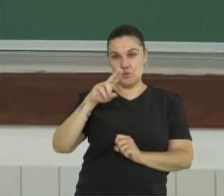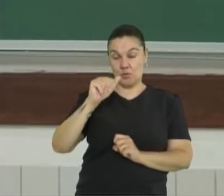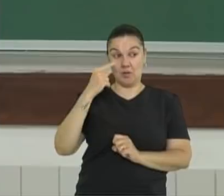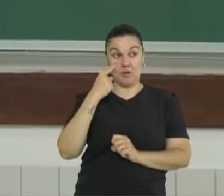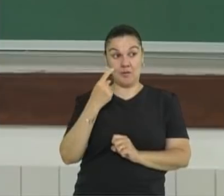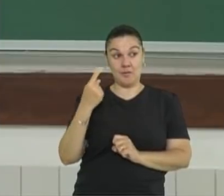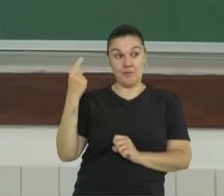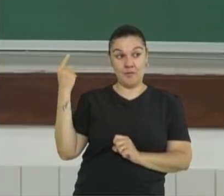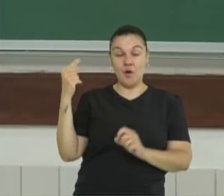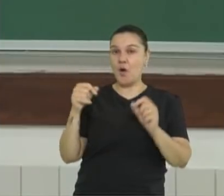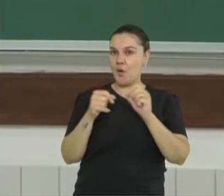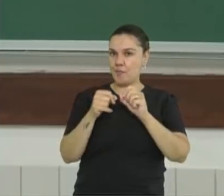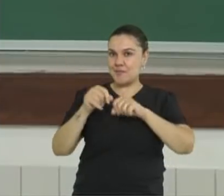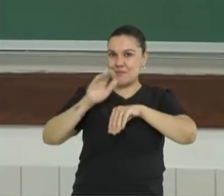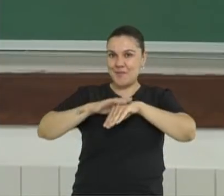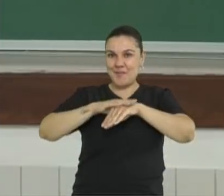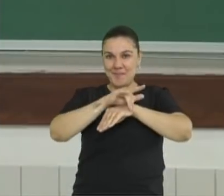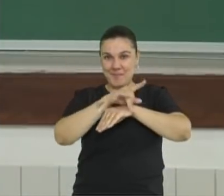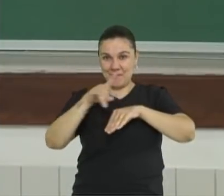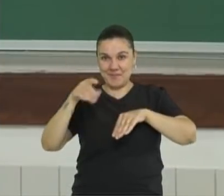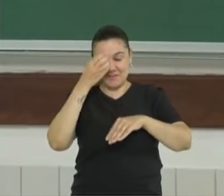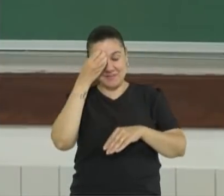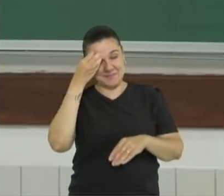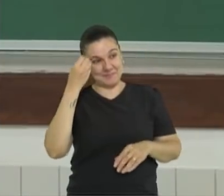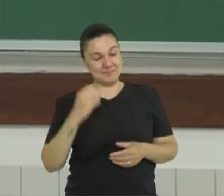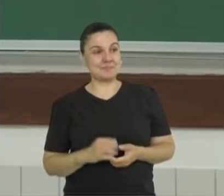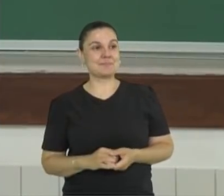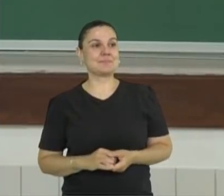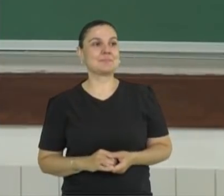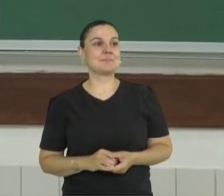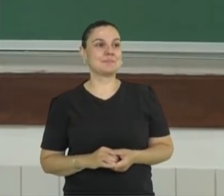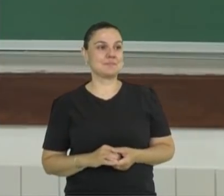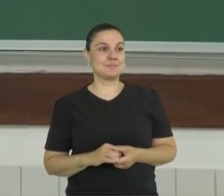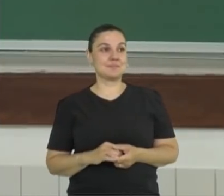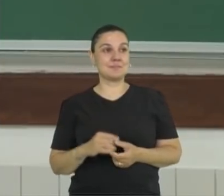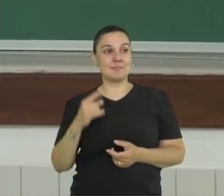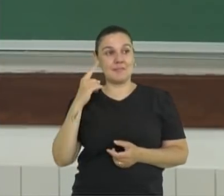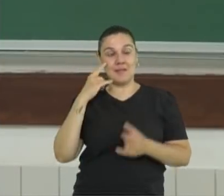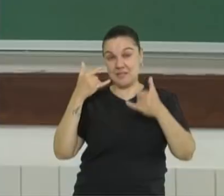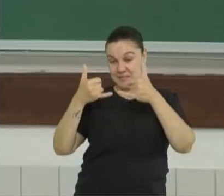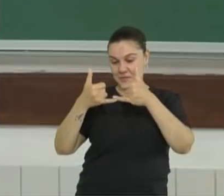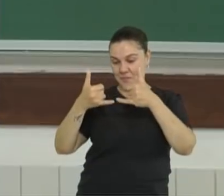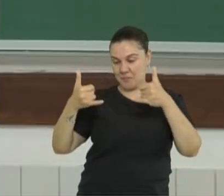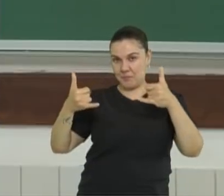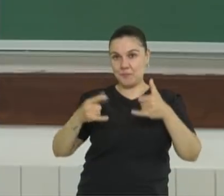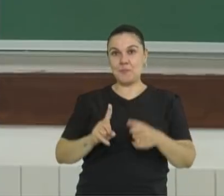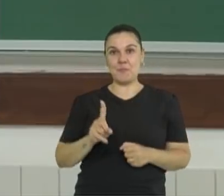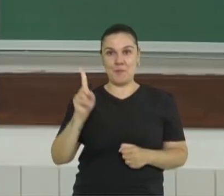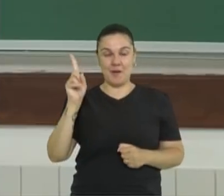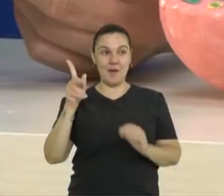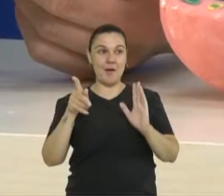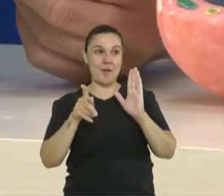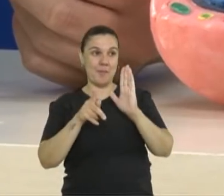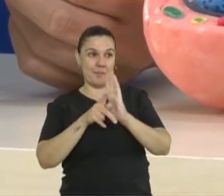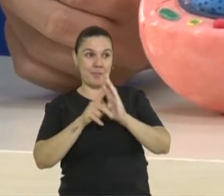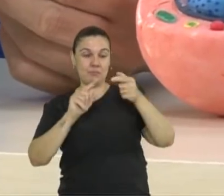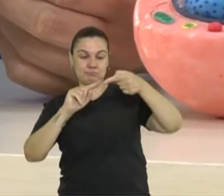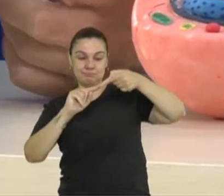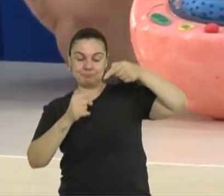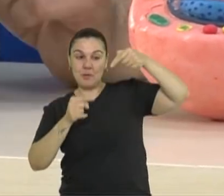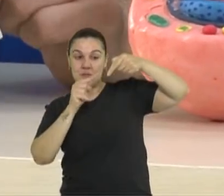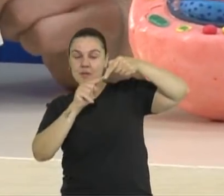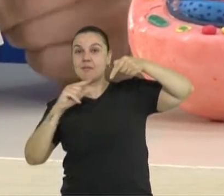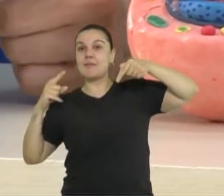bancada? Eu fiz especialmente para vocês. Então, percebam que esse meu barbante é o material